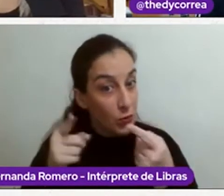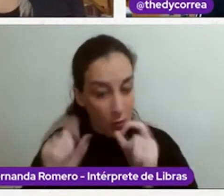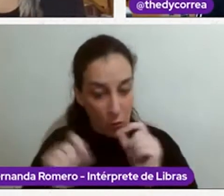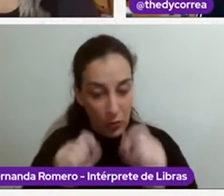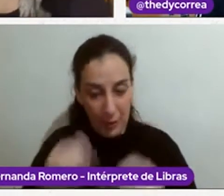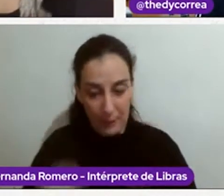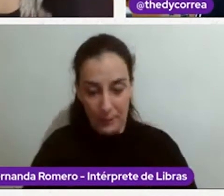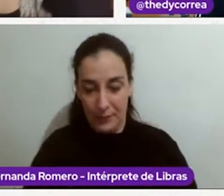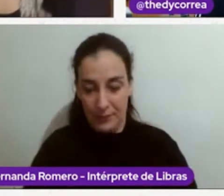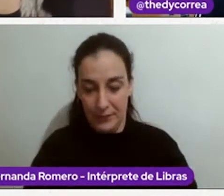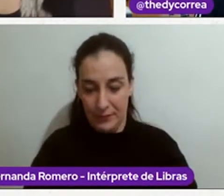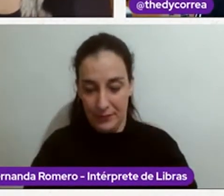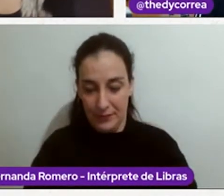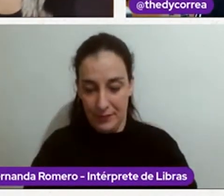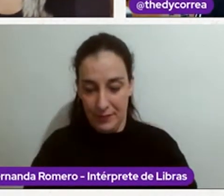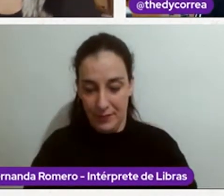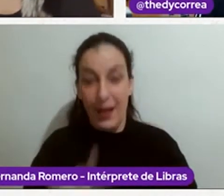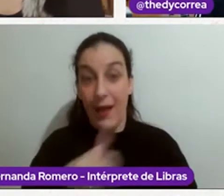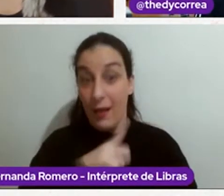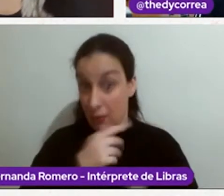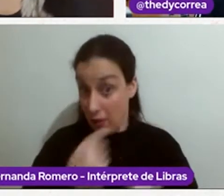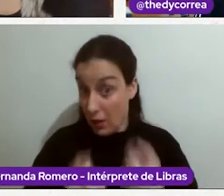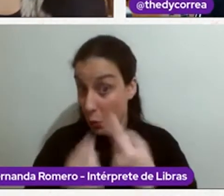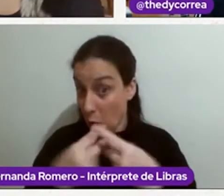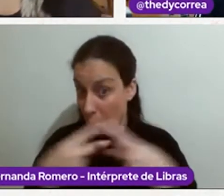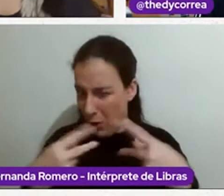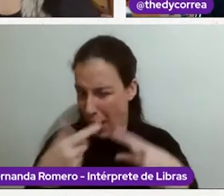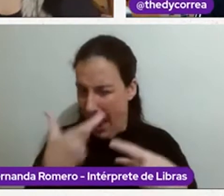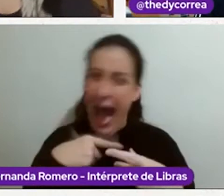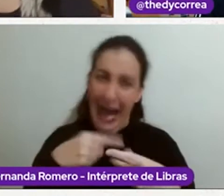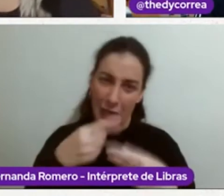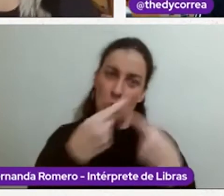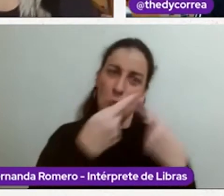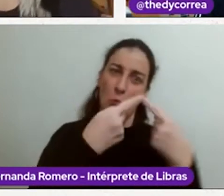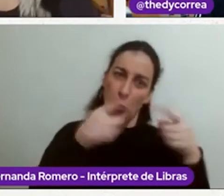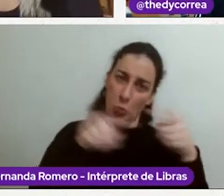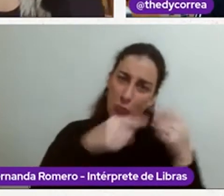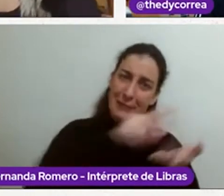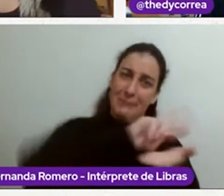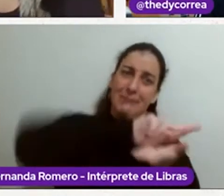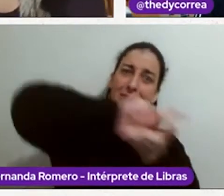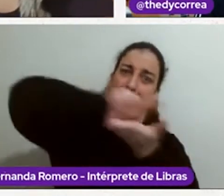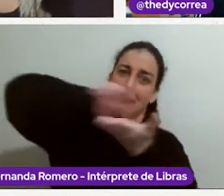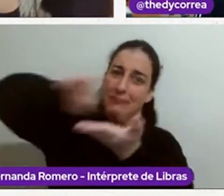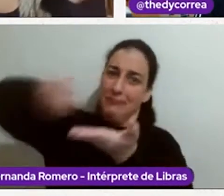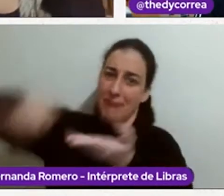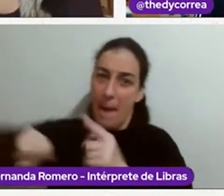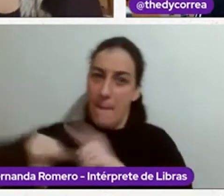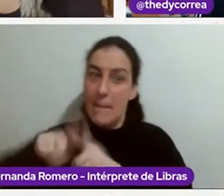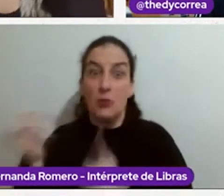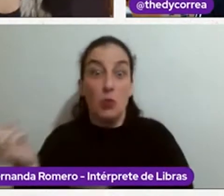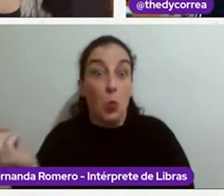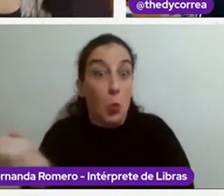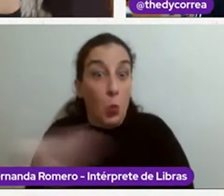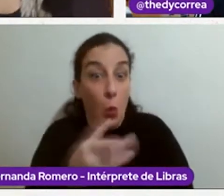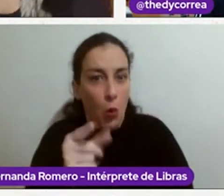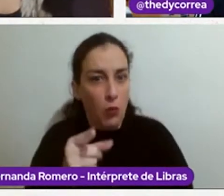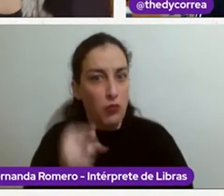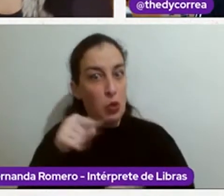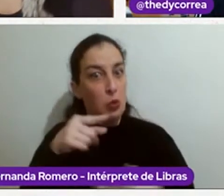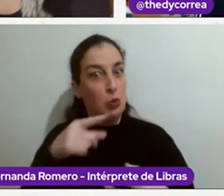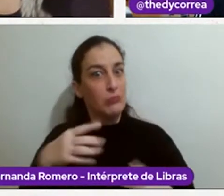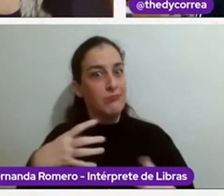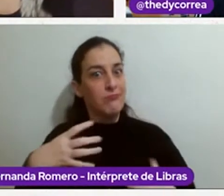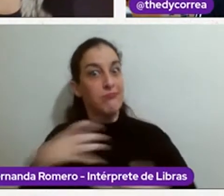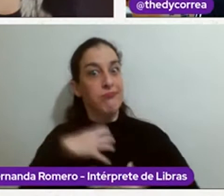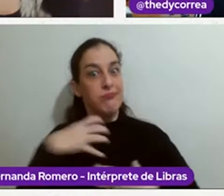hoje? Tem alguma coisa, assim, deve ser um monte de coisa, mas tipo, tem alguma coisa nova que tem mexido contigo,